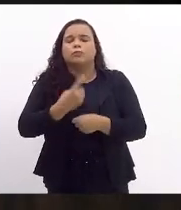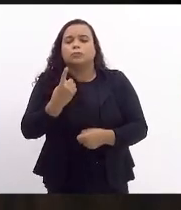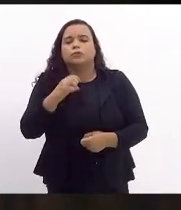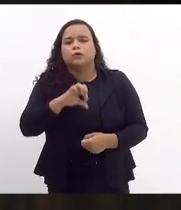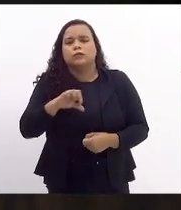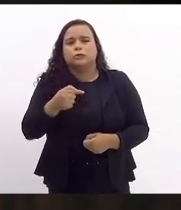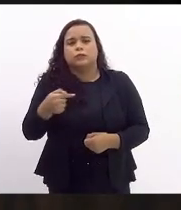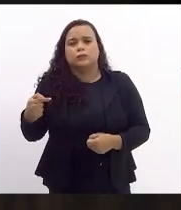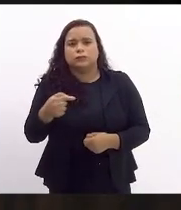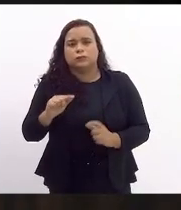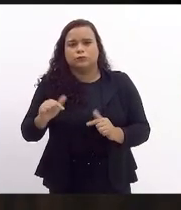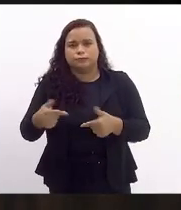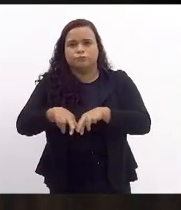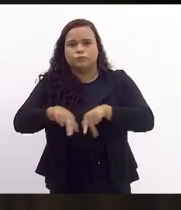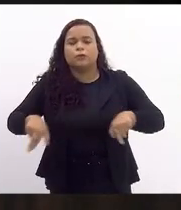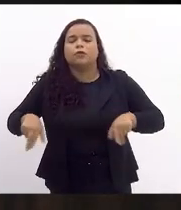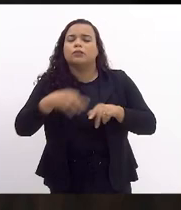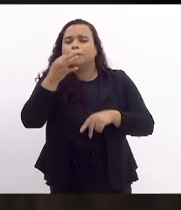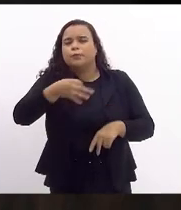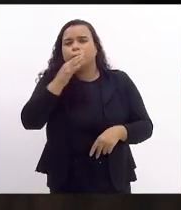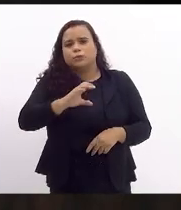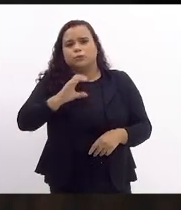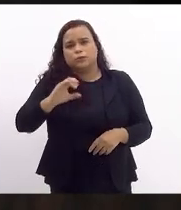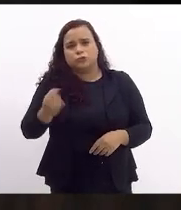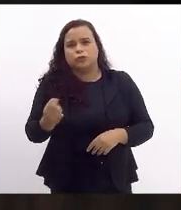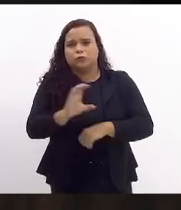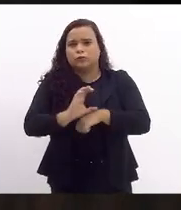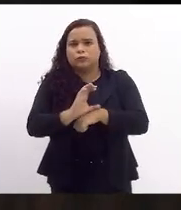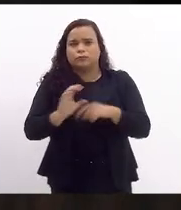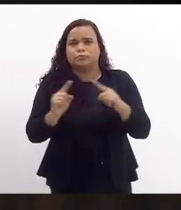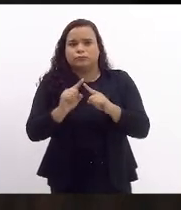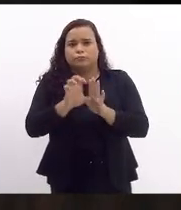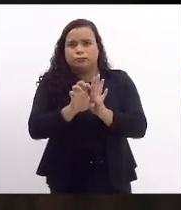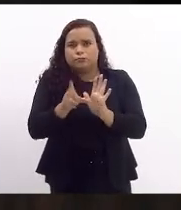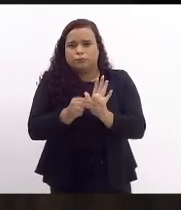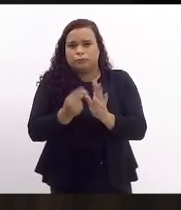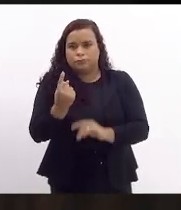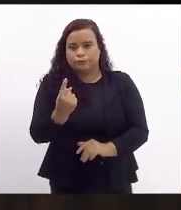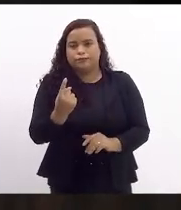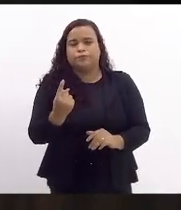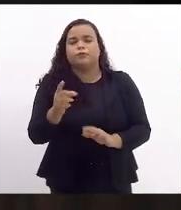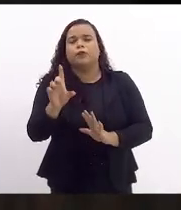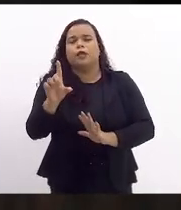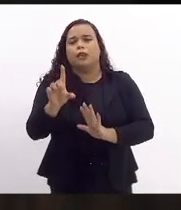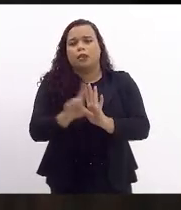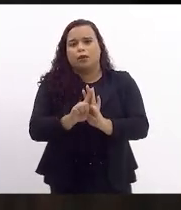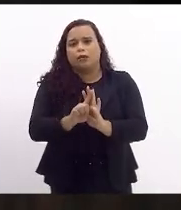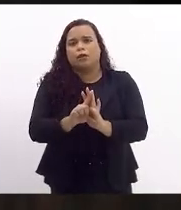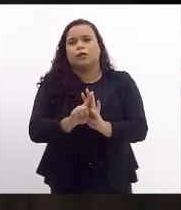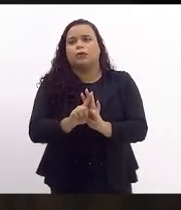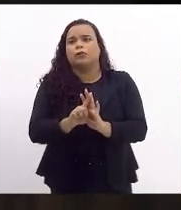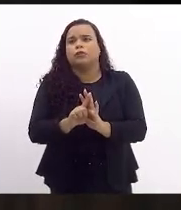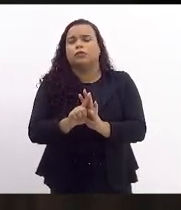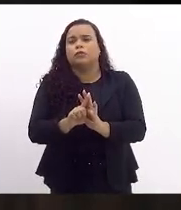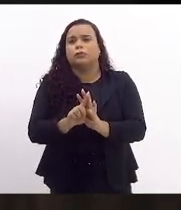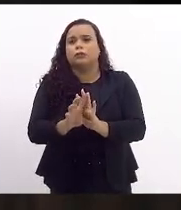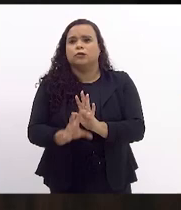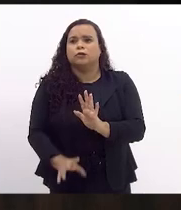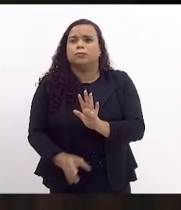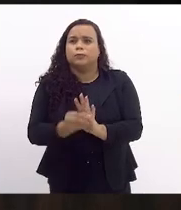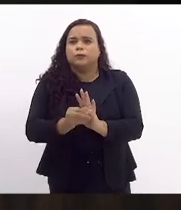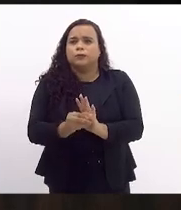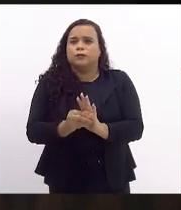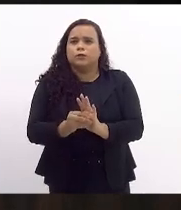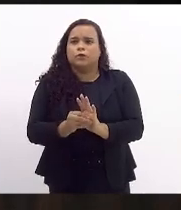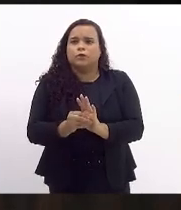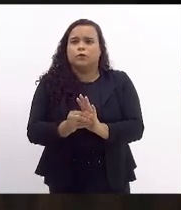providências pareceres da comissão de condição de pela condicionalidade com emendar na legislação condicional complementares complementar e